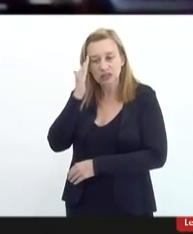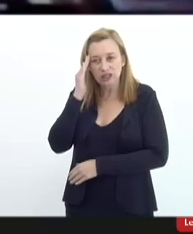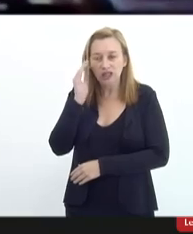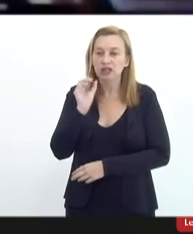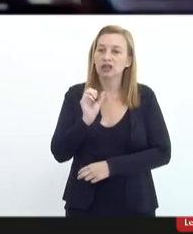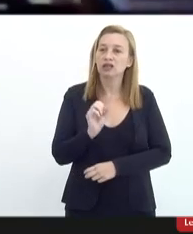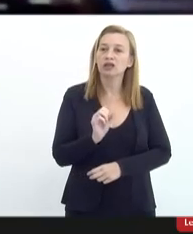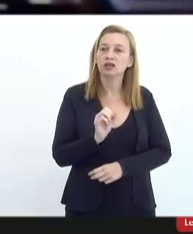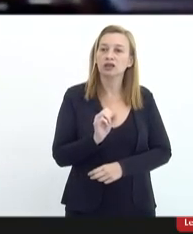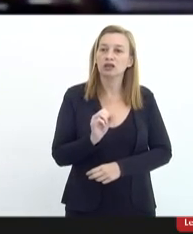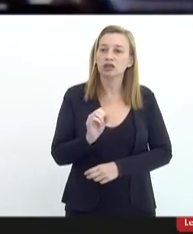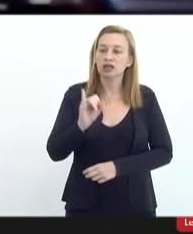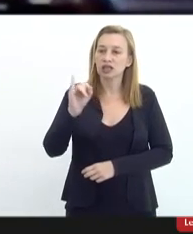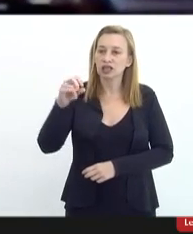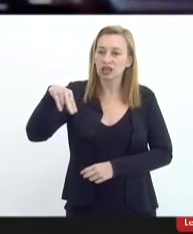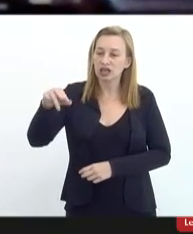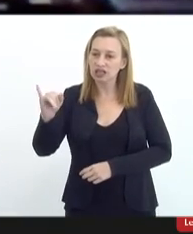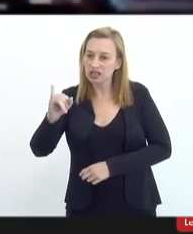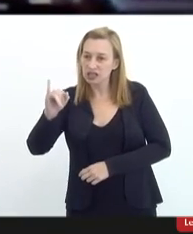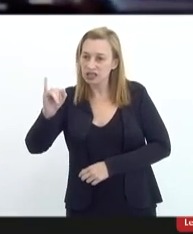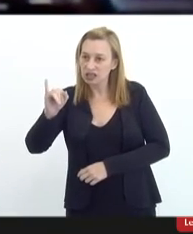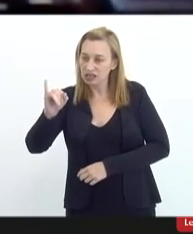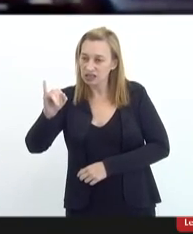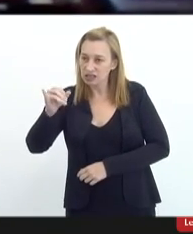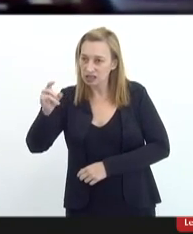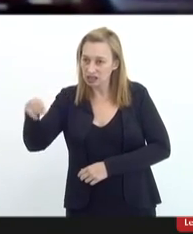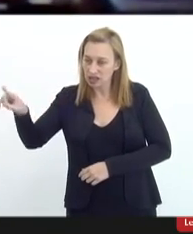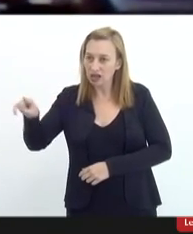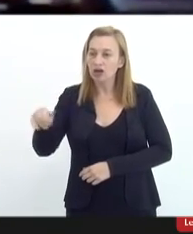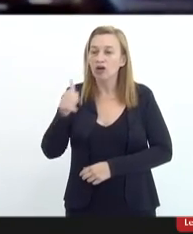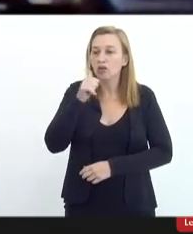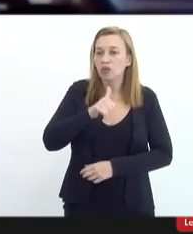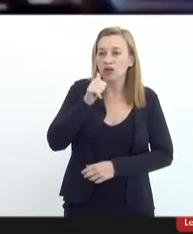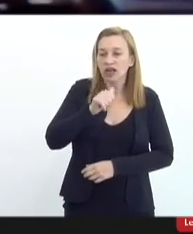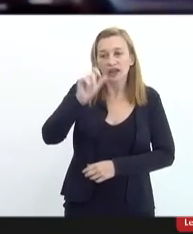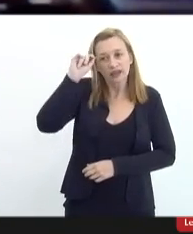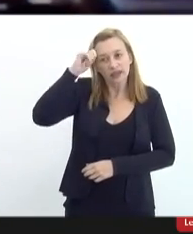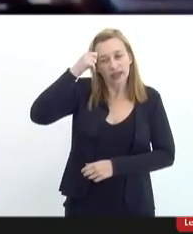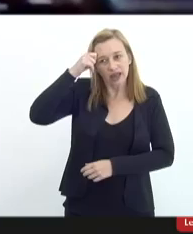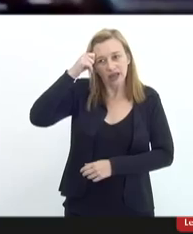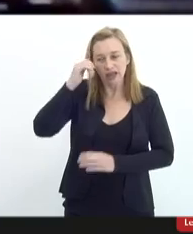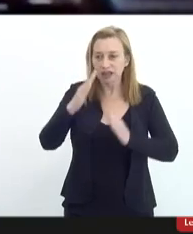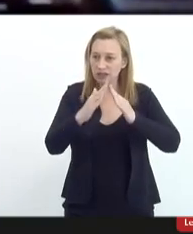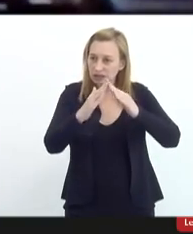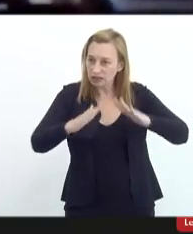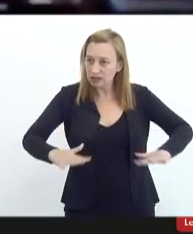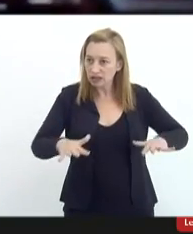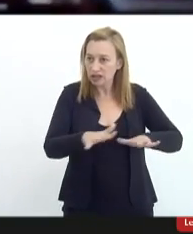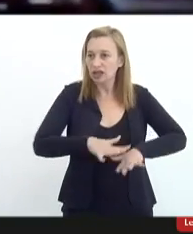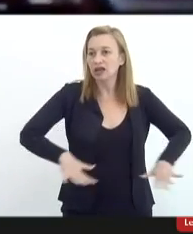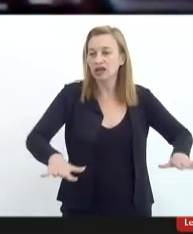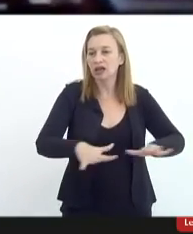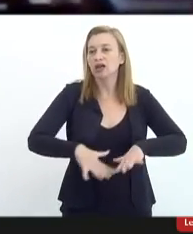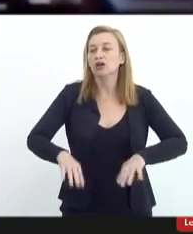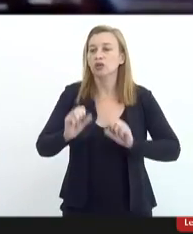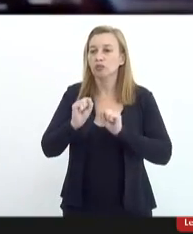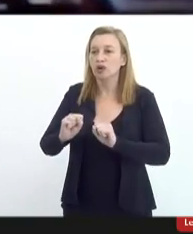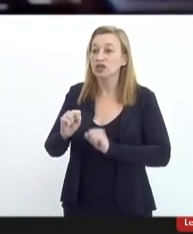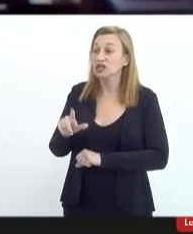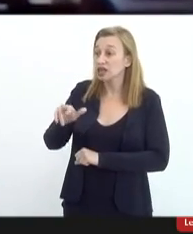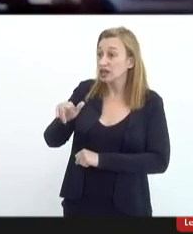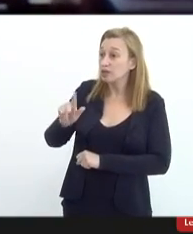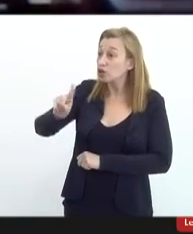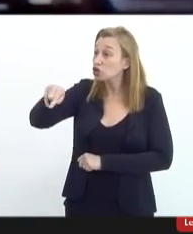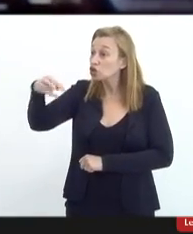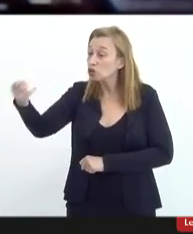de Inhansã, sendo uma mulher negra de terreiro, eu possa ser irmã de